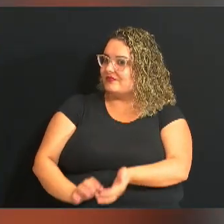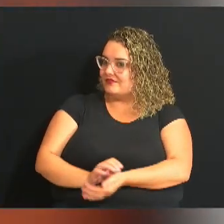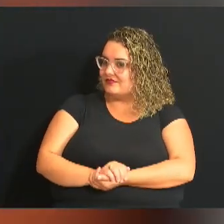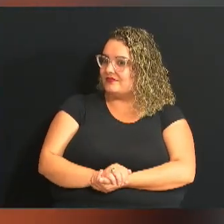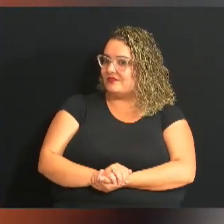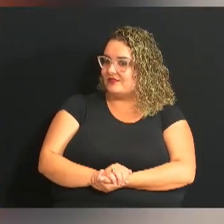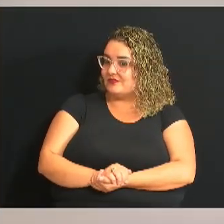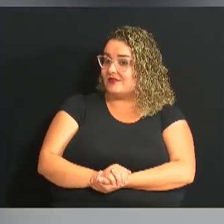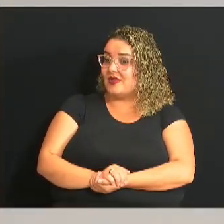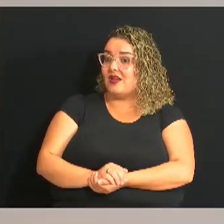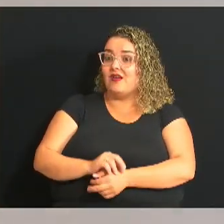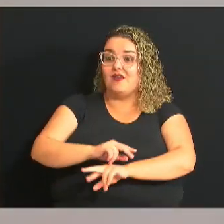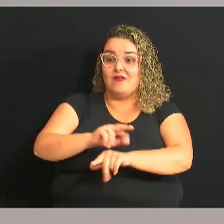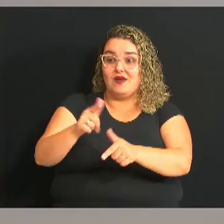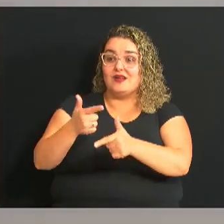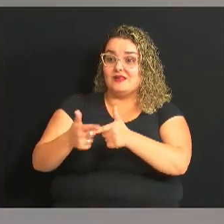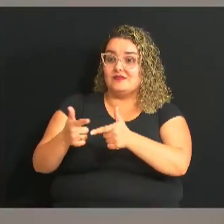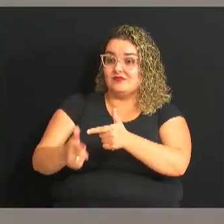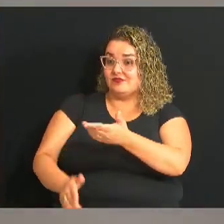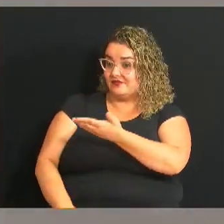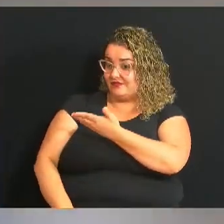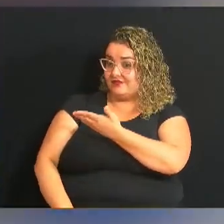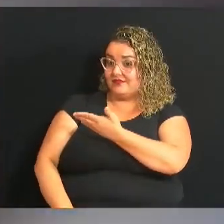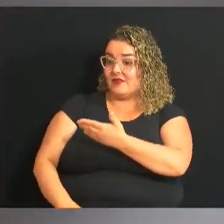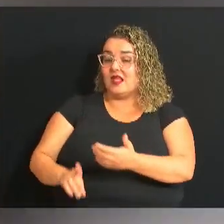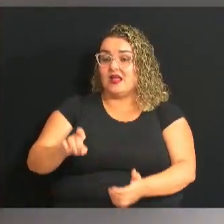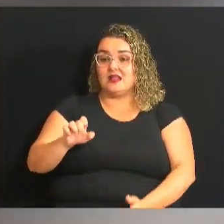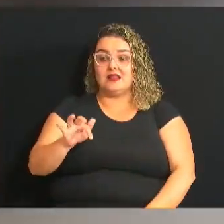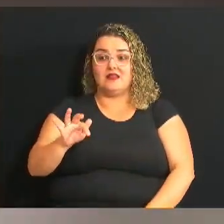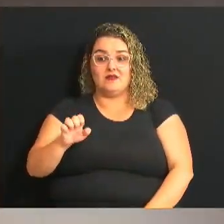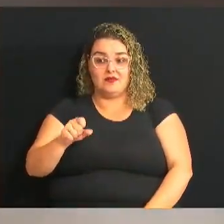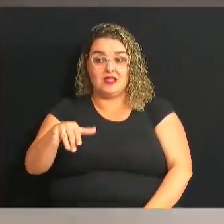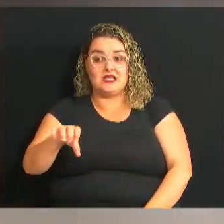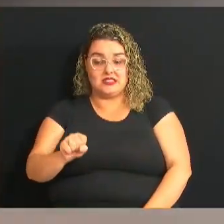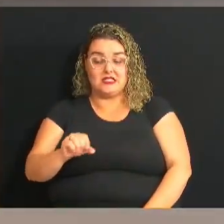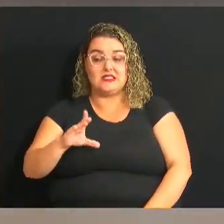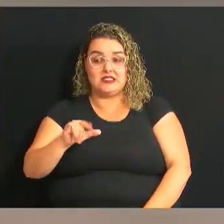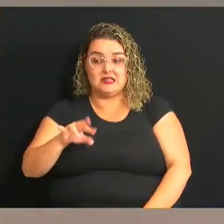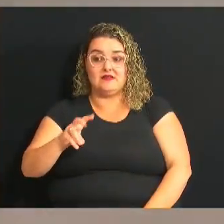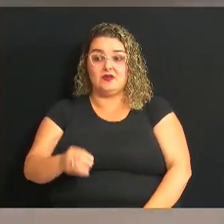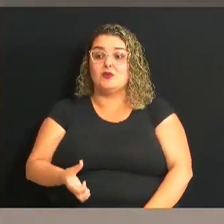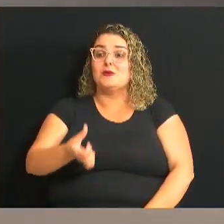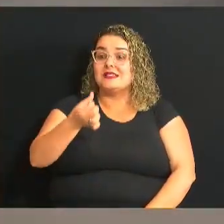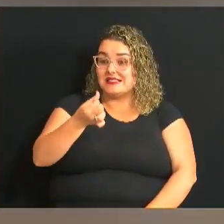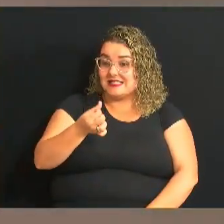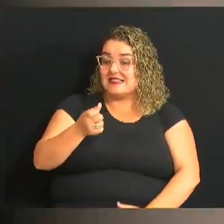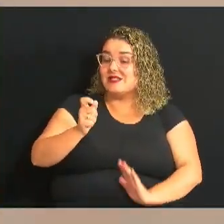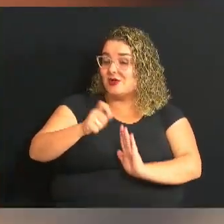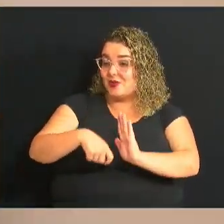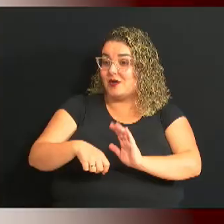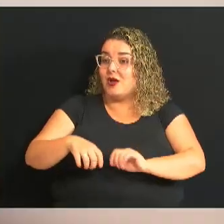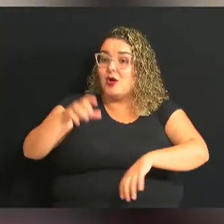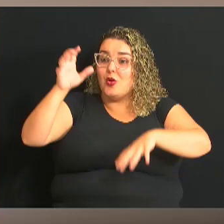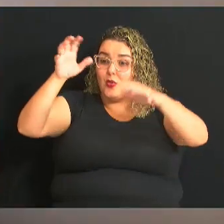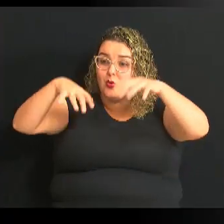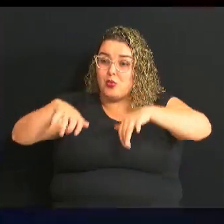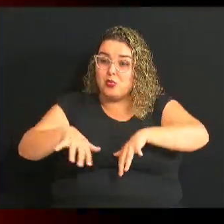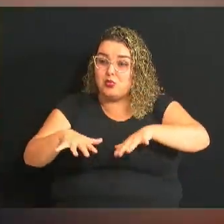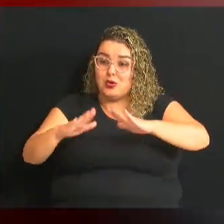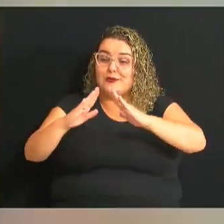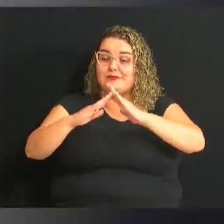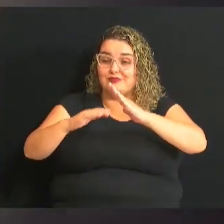muitos transtornos. A Defesa Civil registrou 6 ocorrências de alagamentos de imóveis, isso